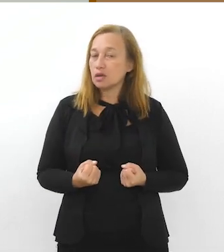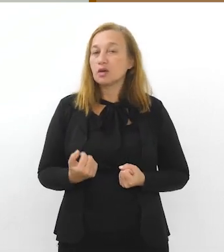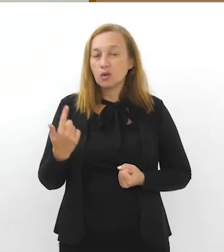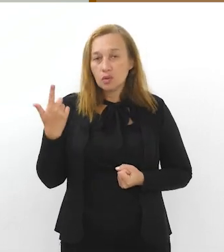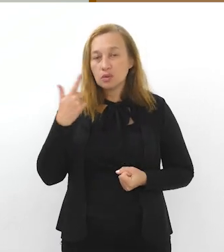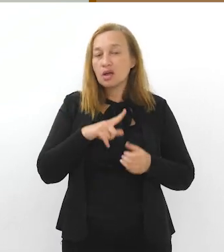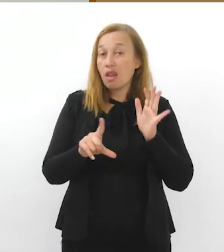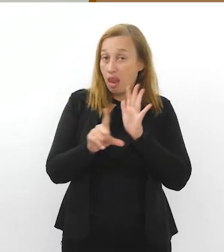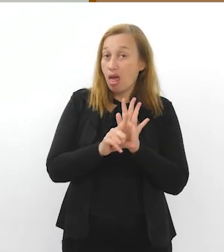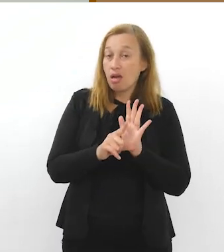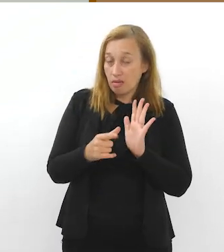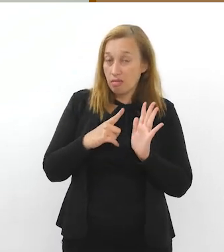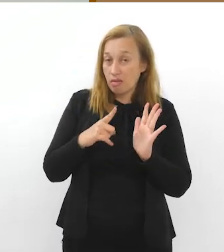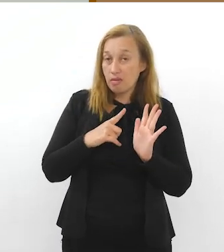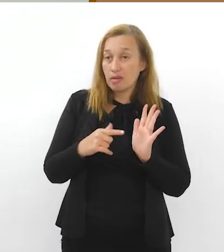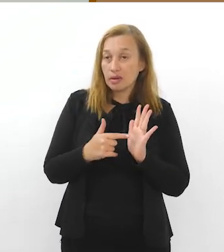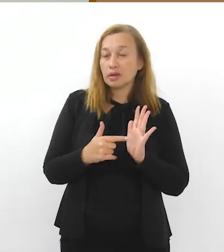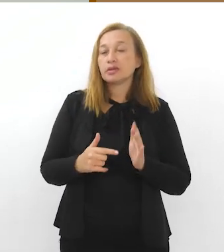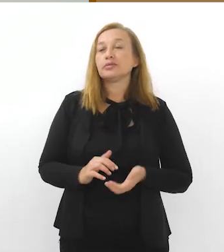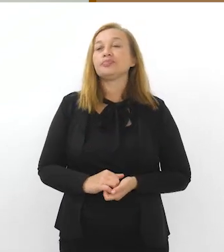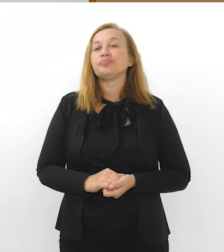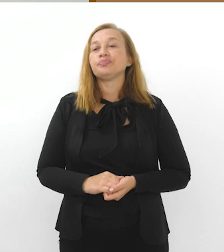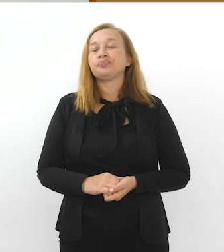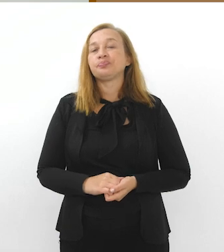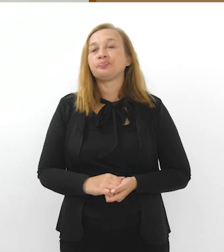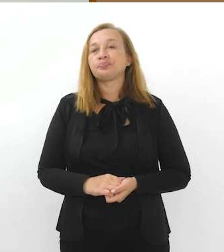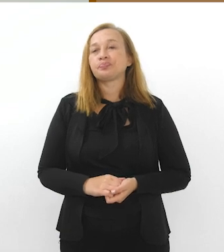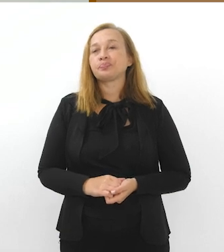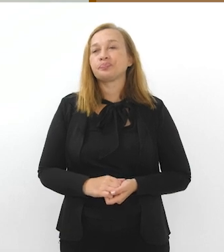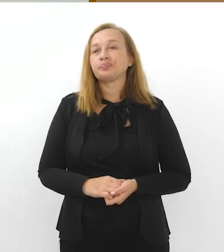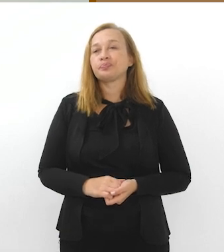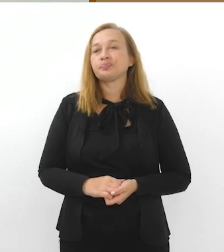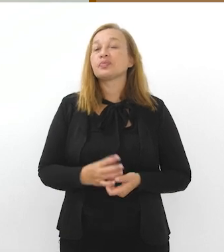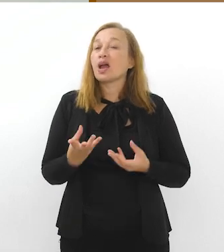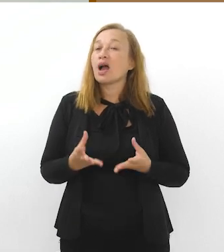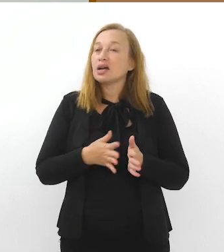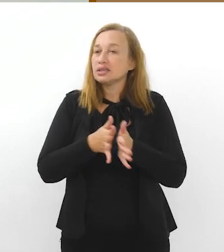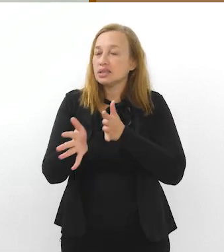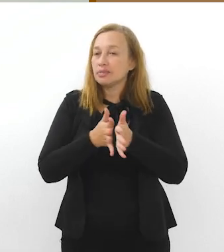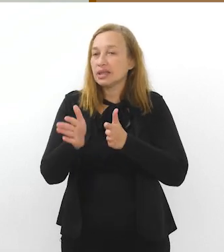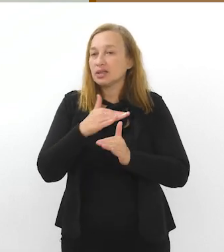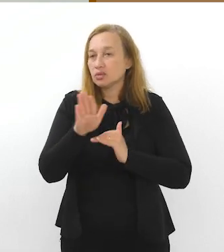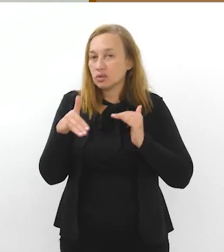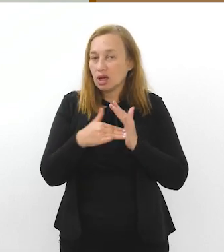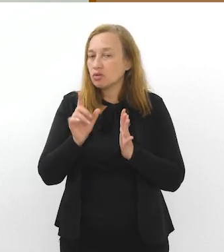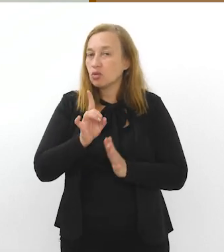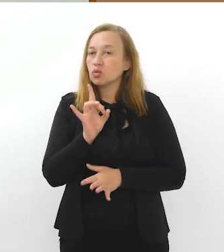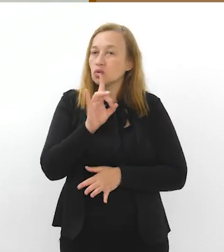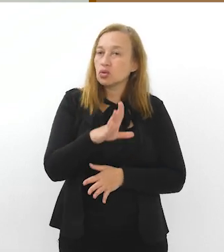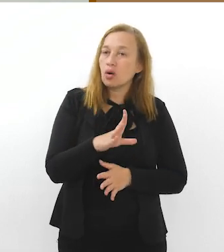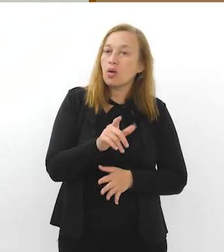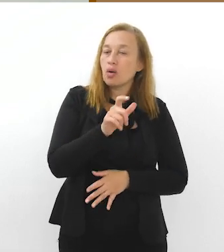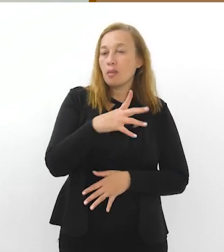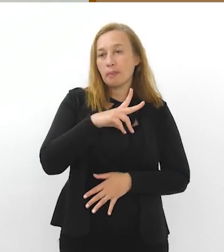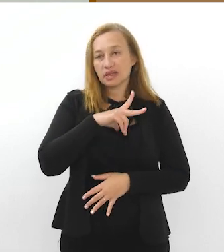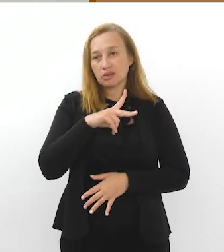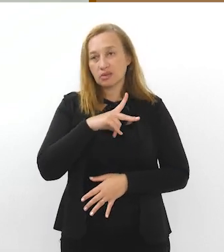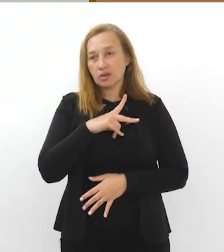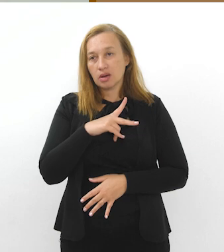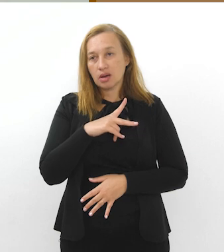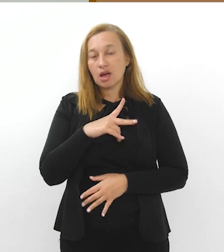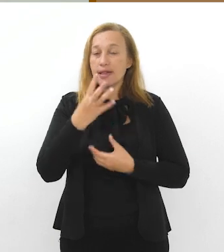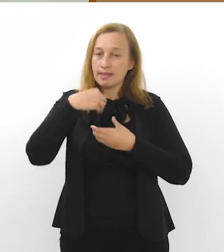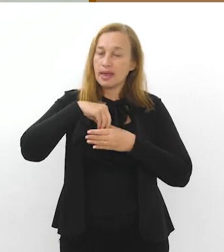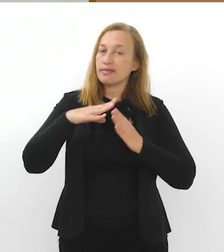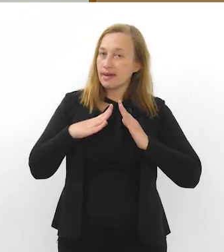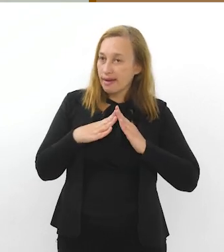das autoridades, alertar para esse lado também, né? De acessibilidade total, não só pessoal,